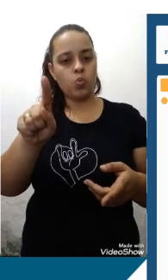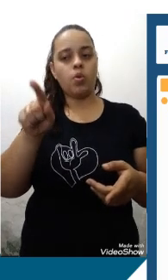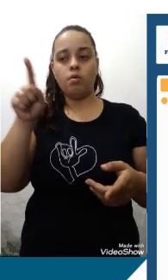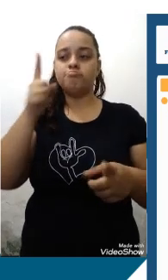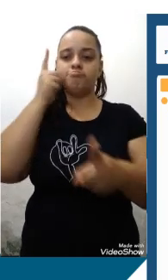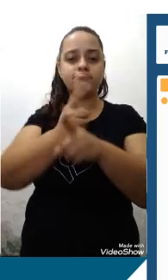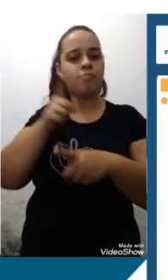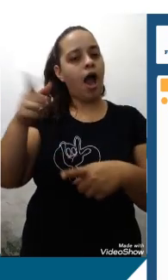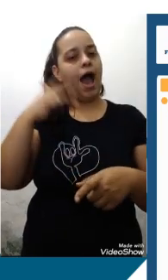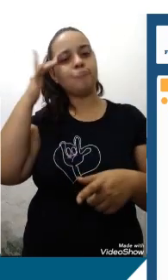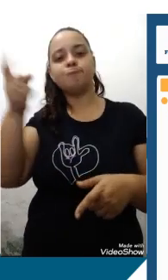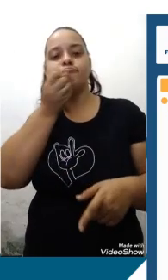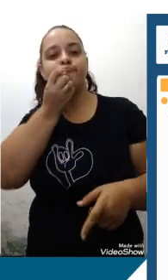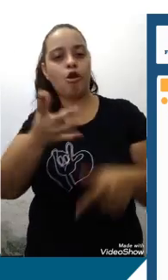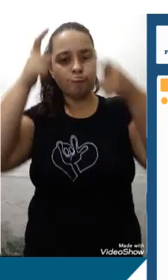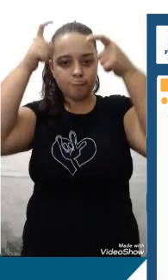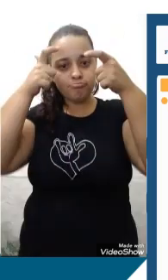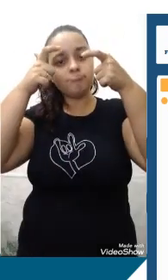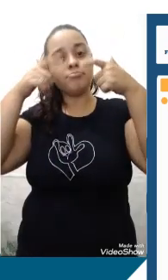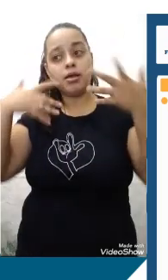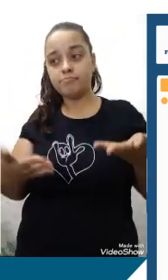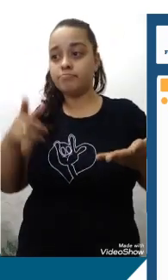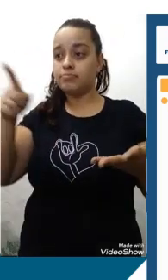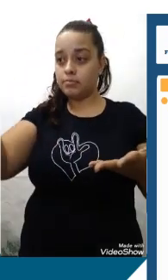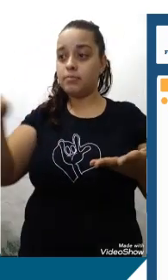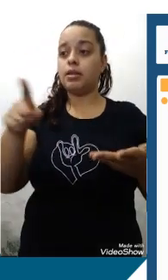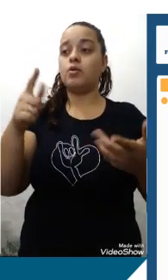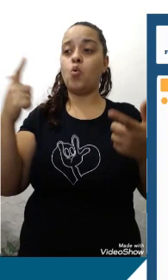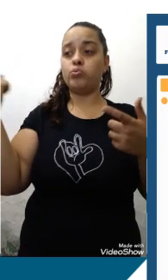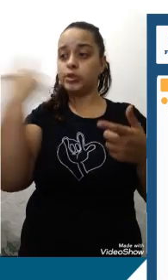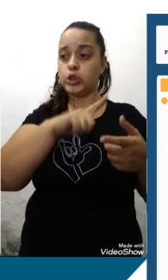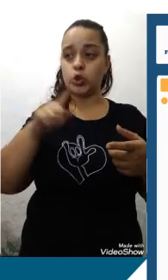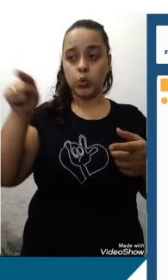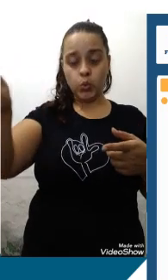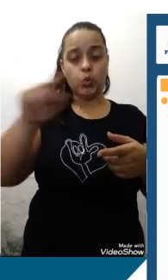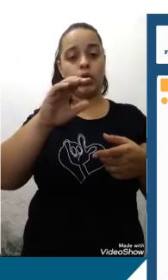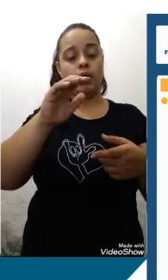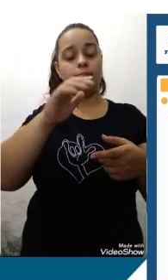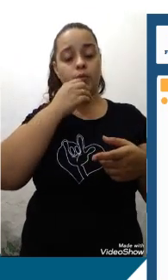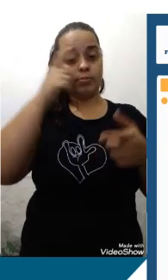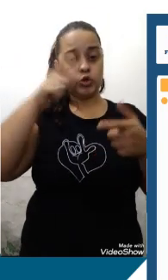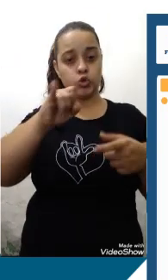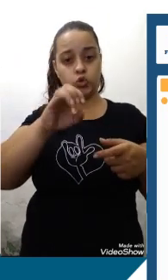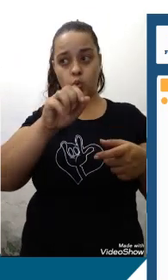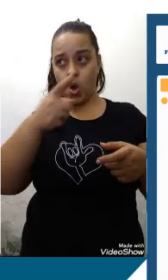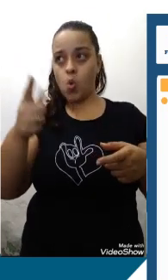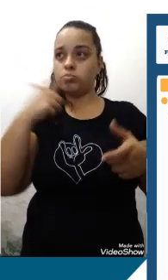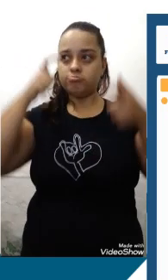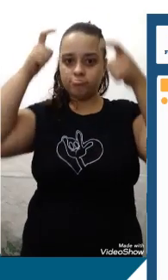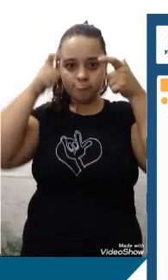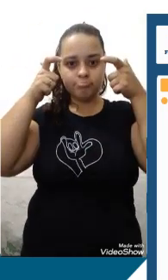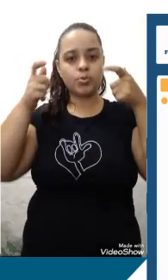ao trono, e apoiou ele na luta contra o Senhor de Castela, no que acabou resultando na vitória, na manutenção da independência da coroa e no início de uma